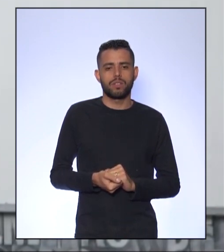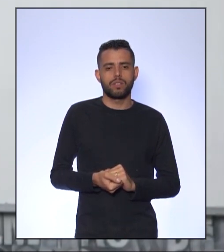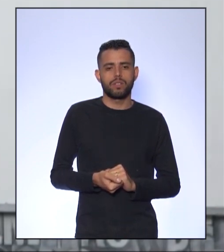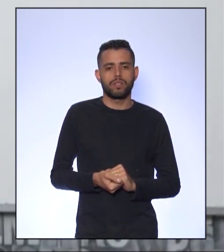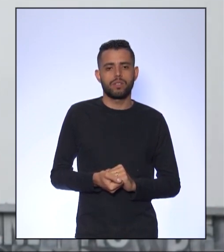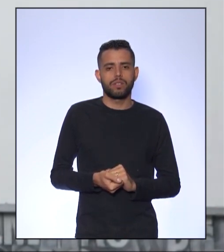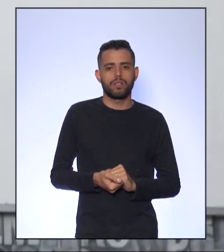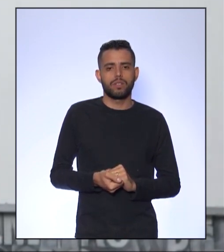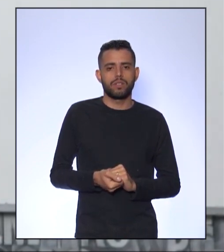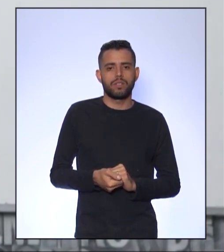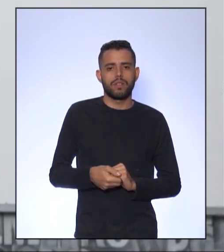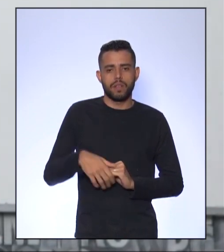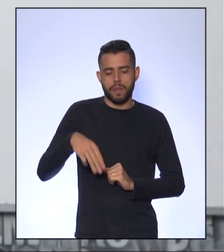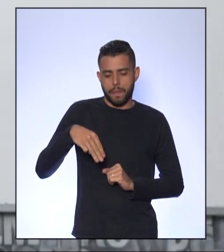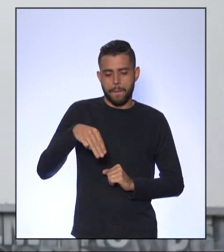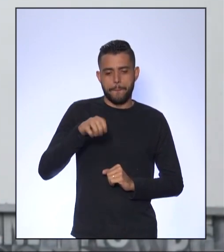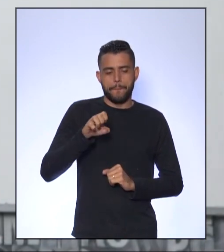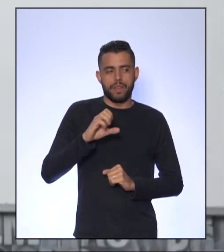Os mecenas